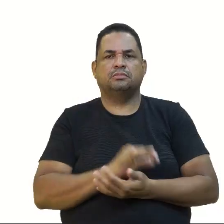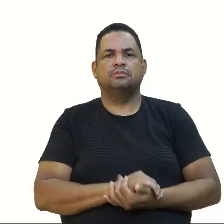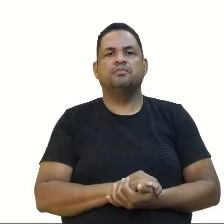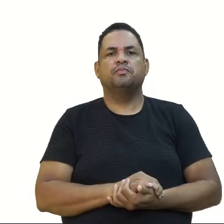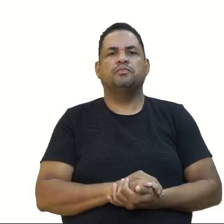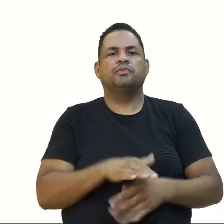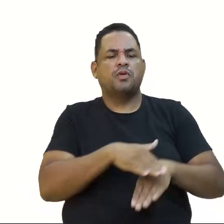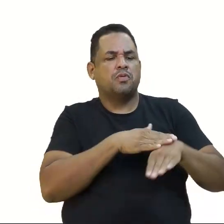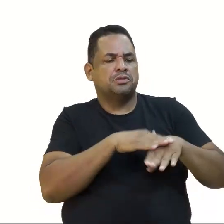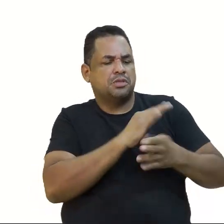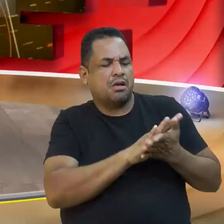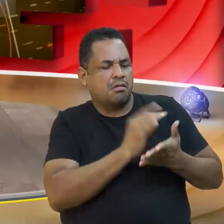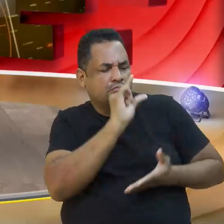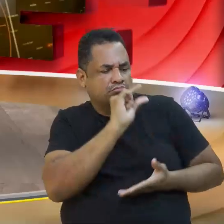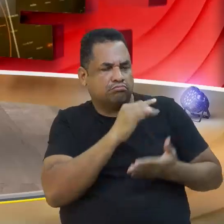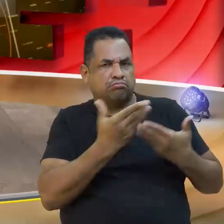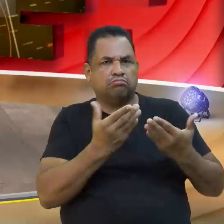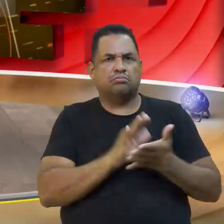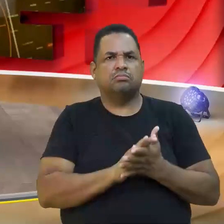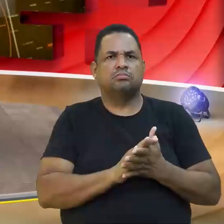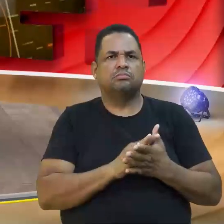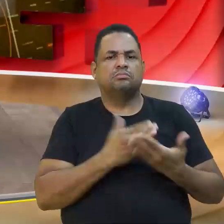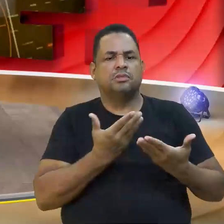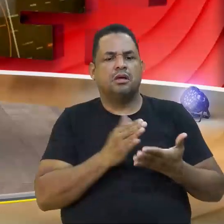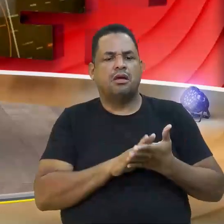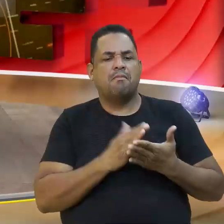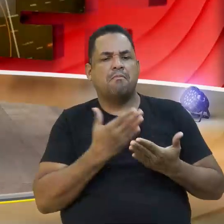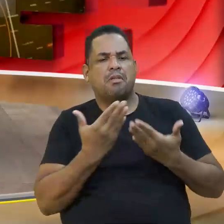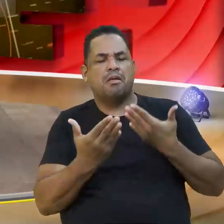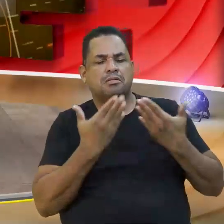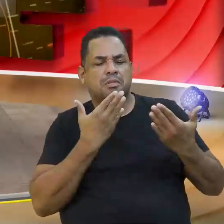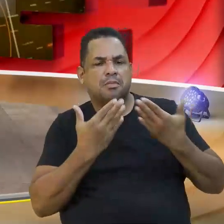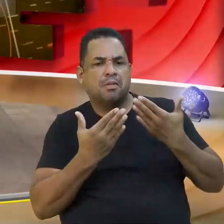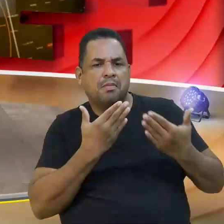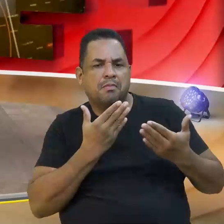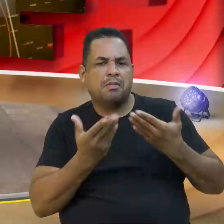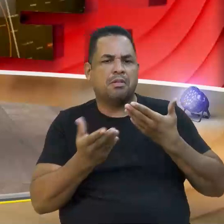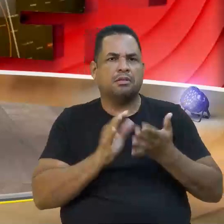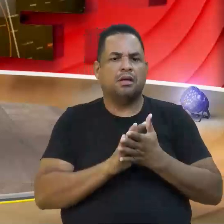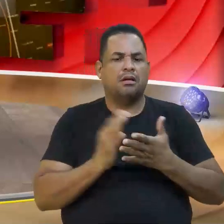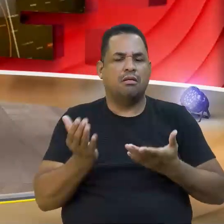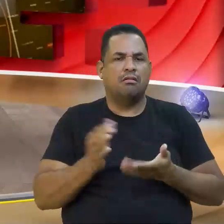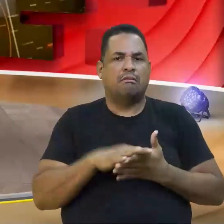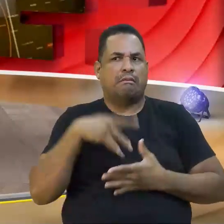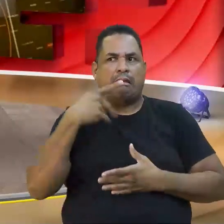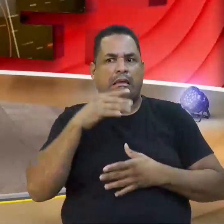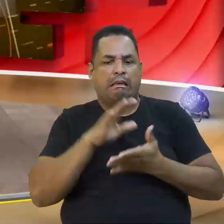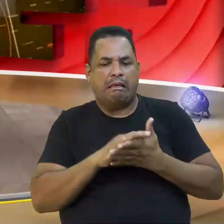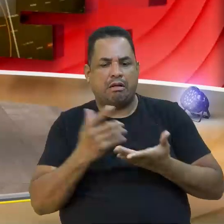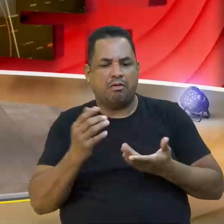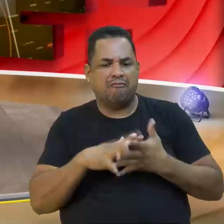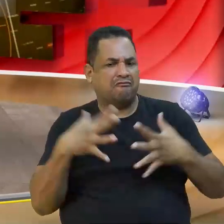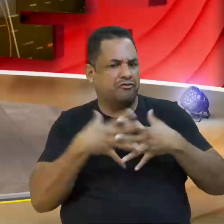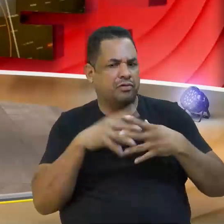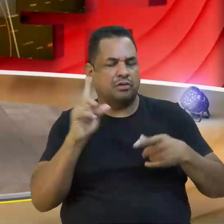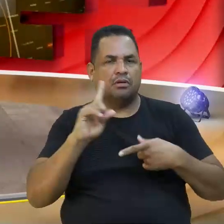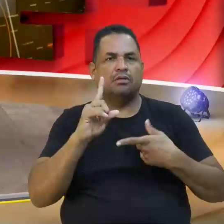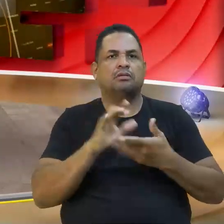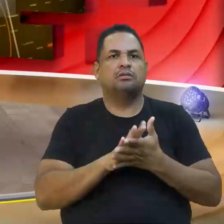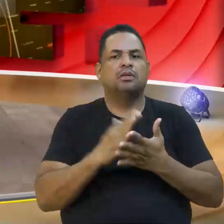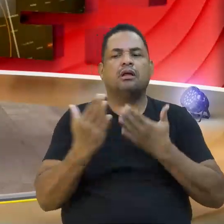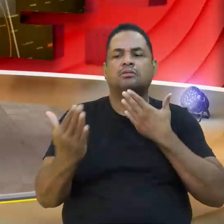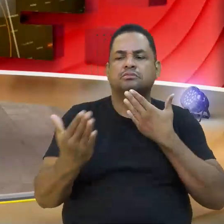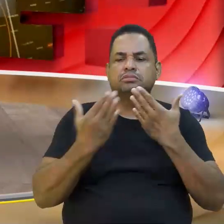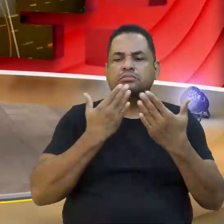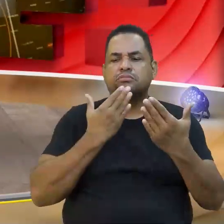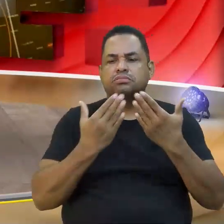aqui um pouquinho. Esse discutir não é o discutir de brigar, tá? Não é isso, não é aquilo. É o discutir de